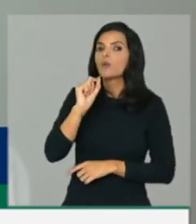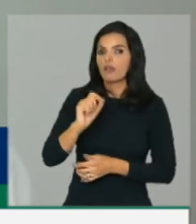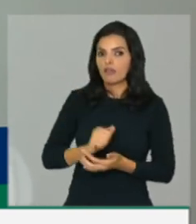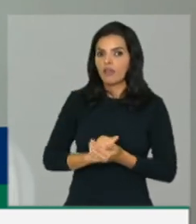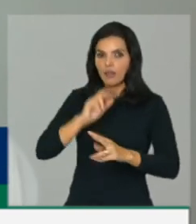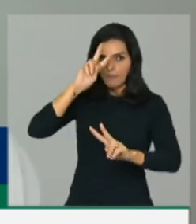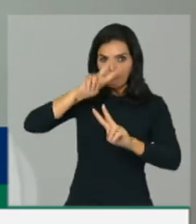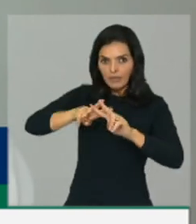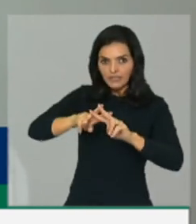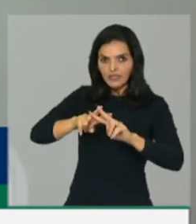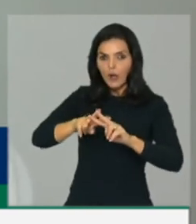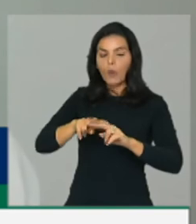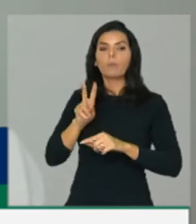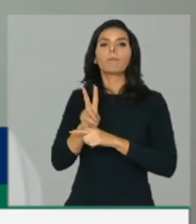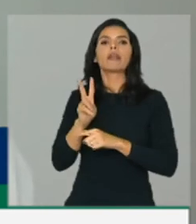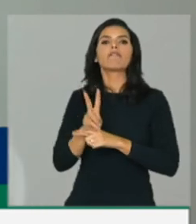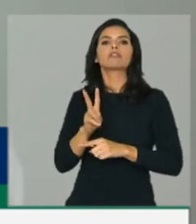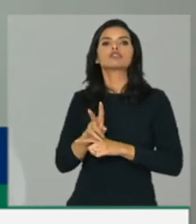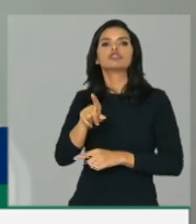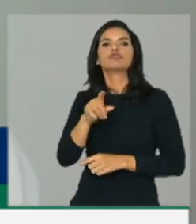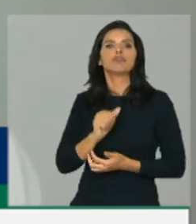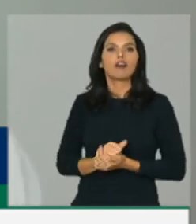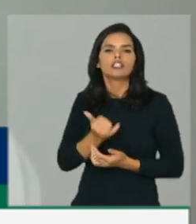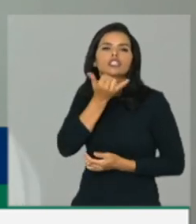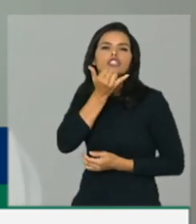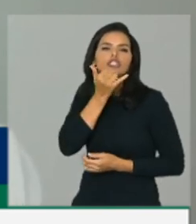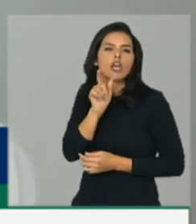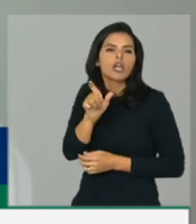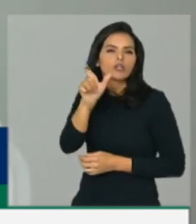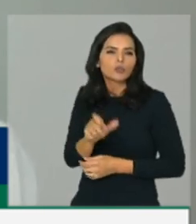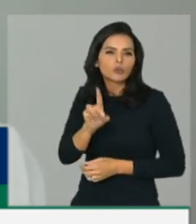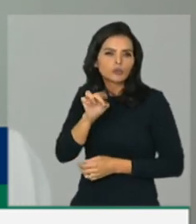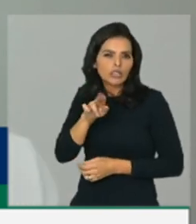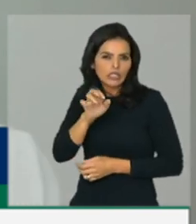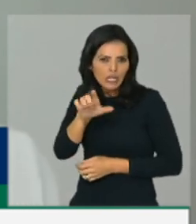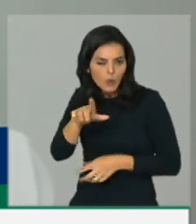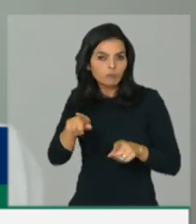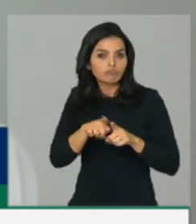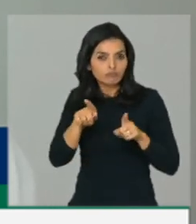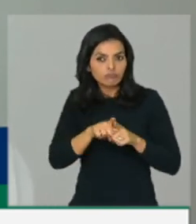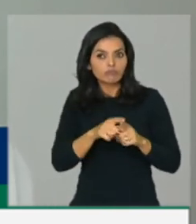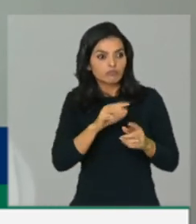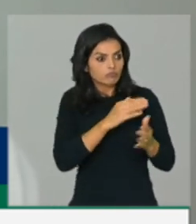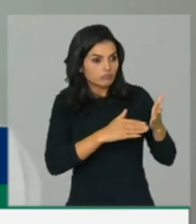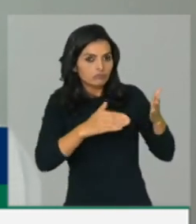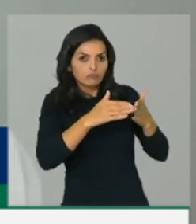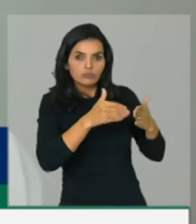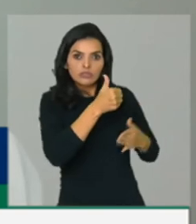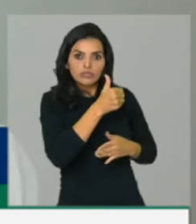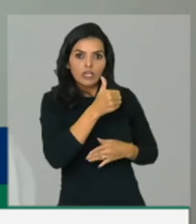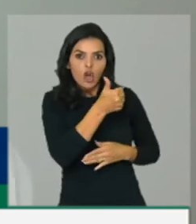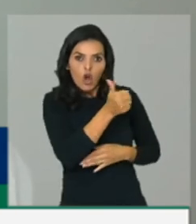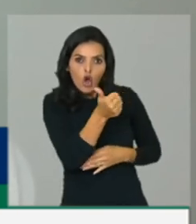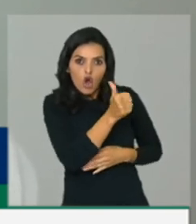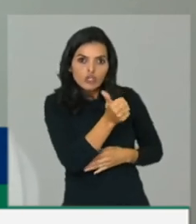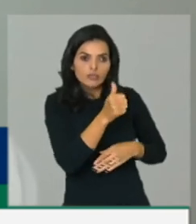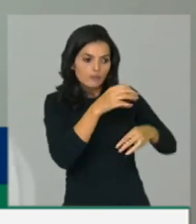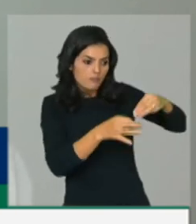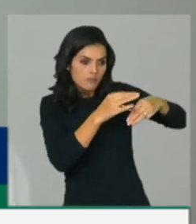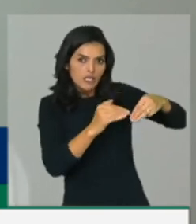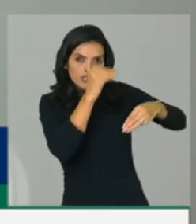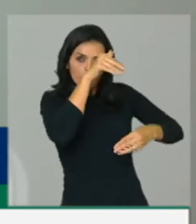prisão preventiva do deputado Daniel foi referendada de forma unânime pelos 11 ministros da